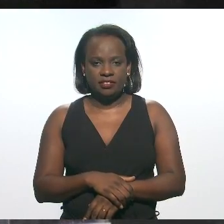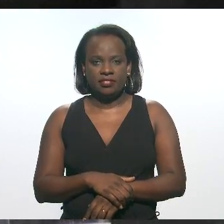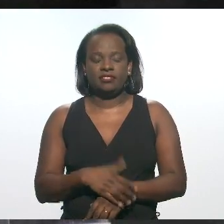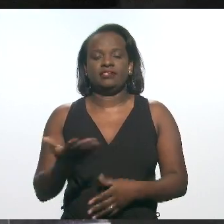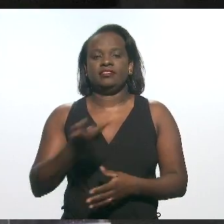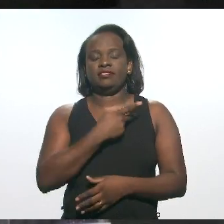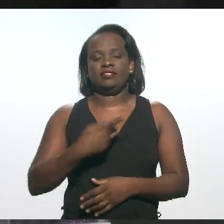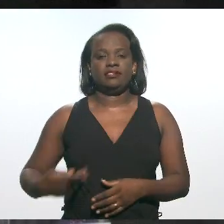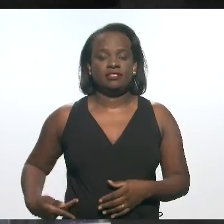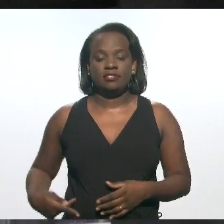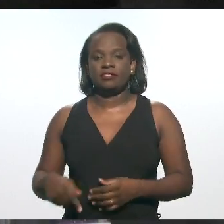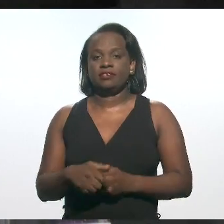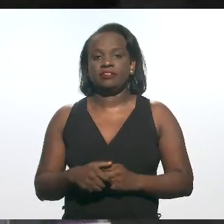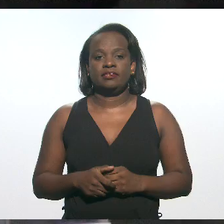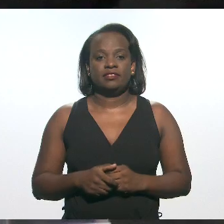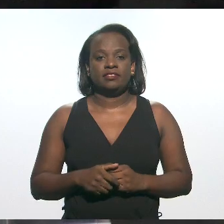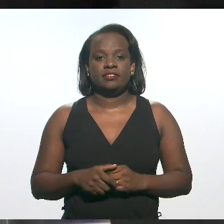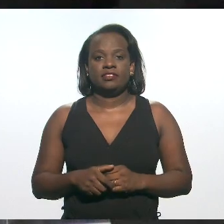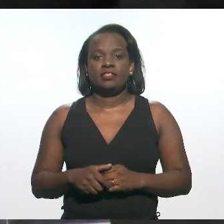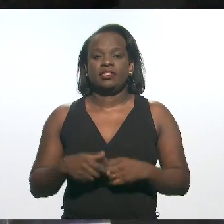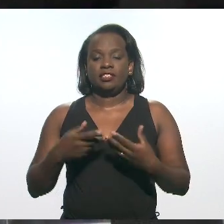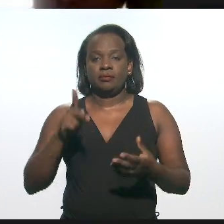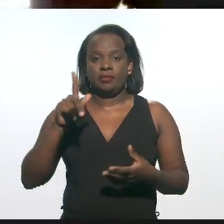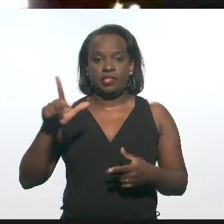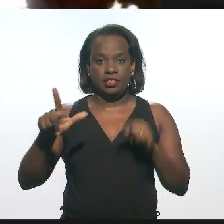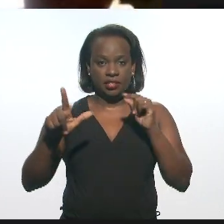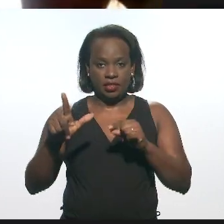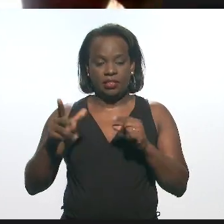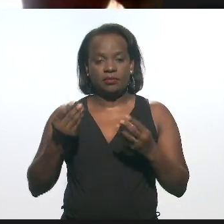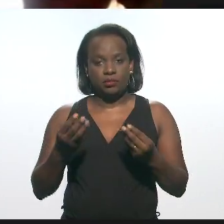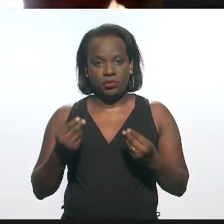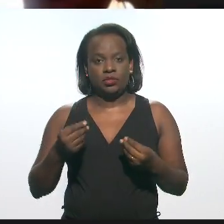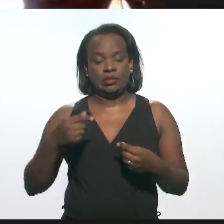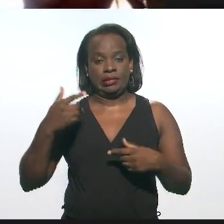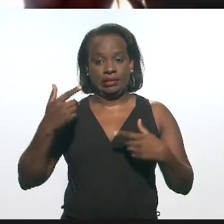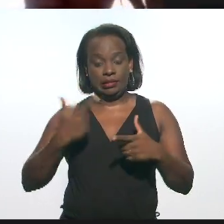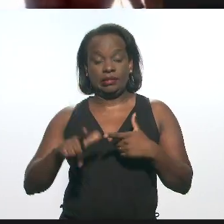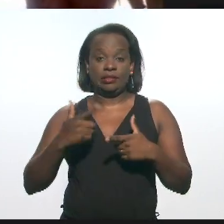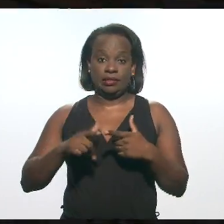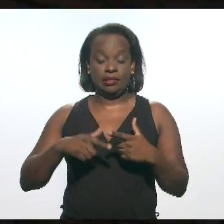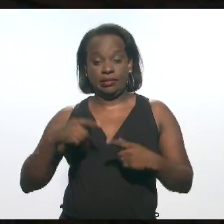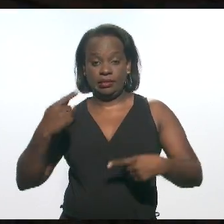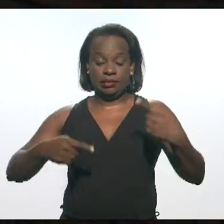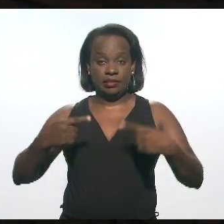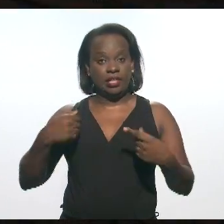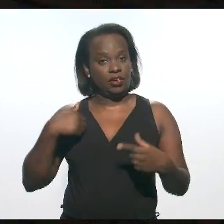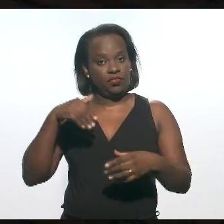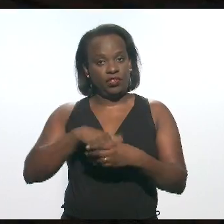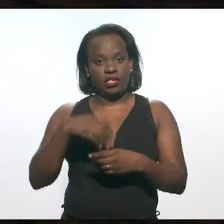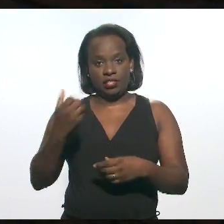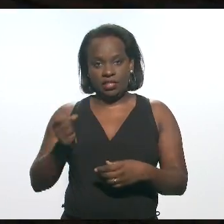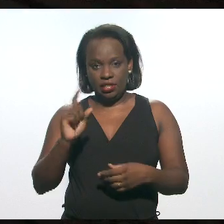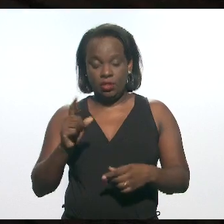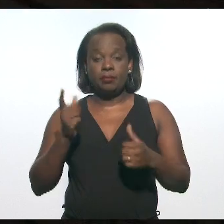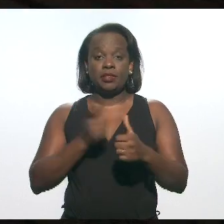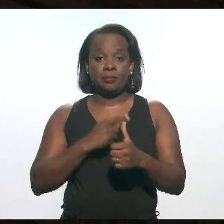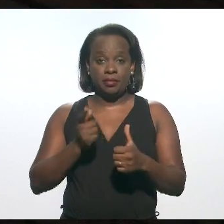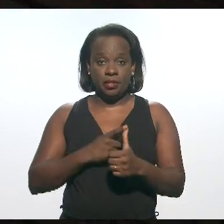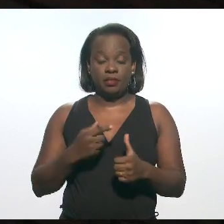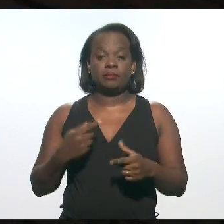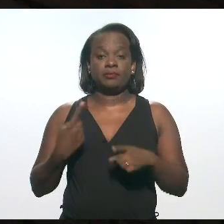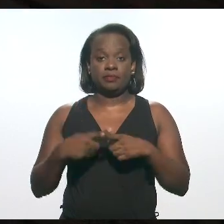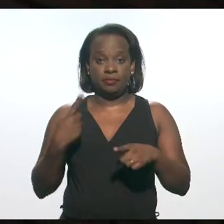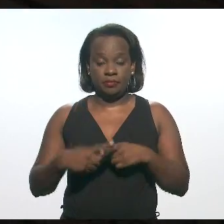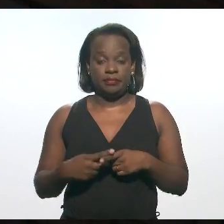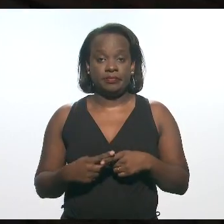o seu presente é esse projeto um projeto extremamente polêmico eu voltei contrário primeiro